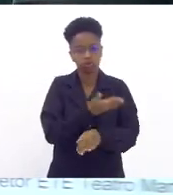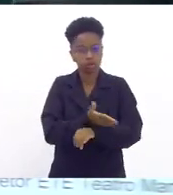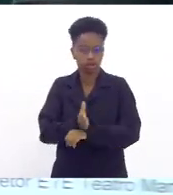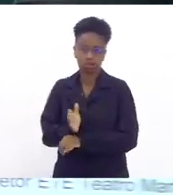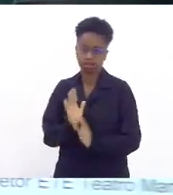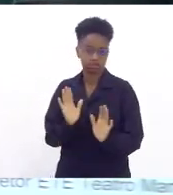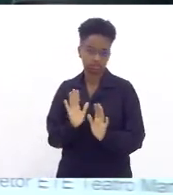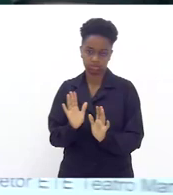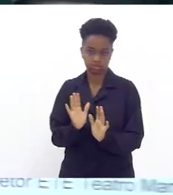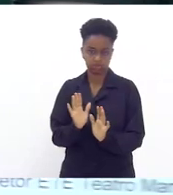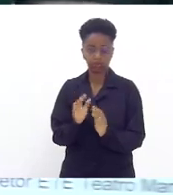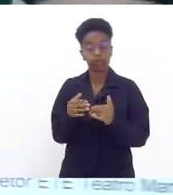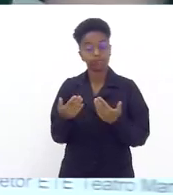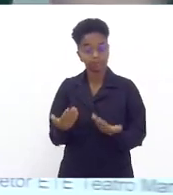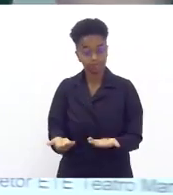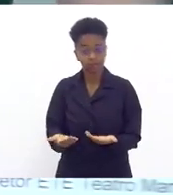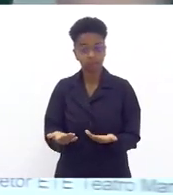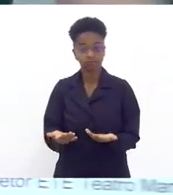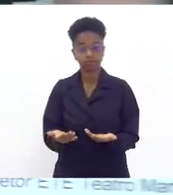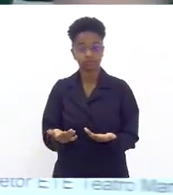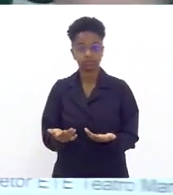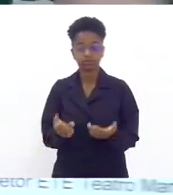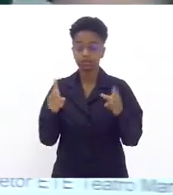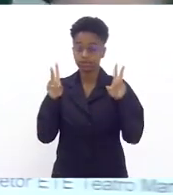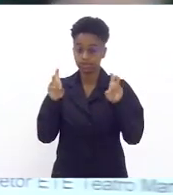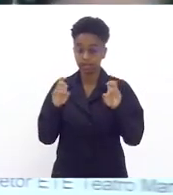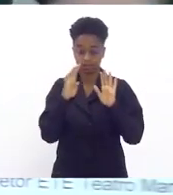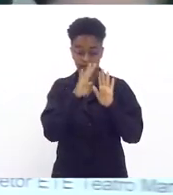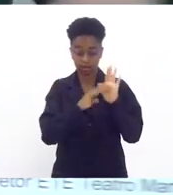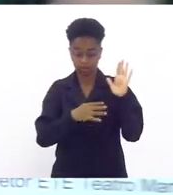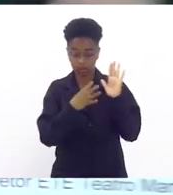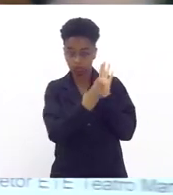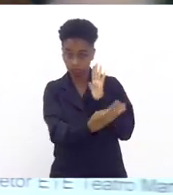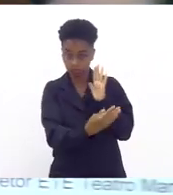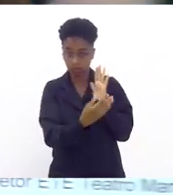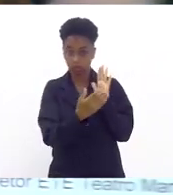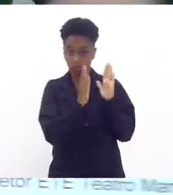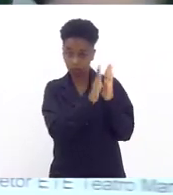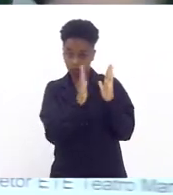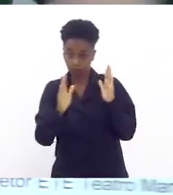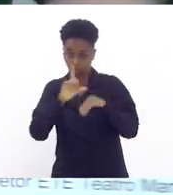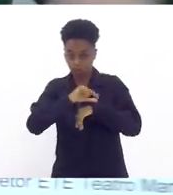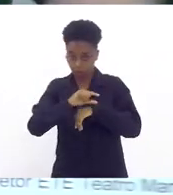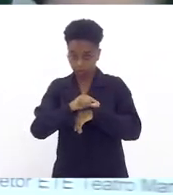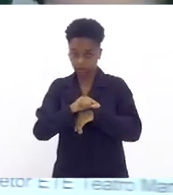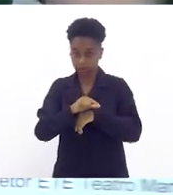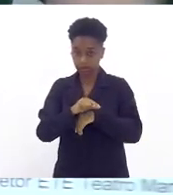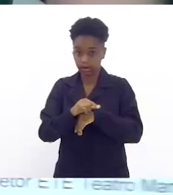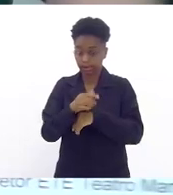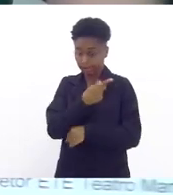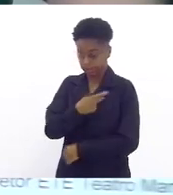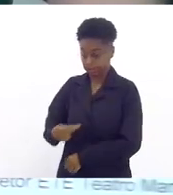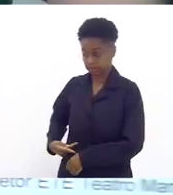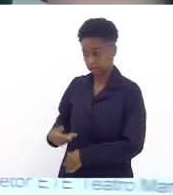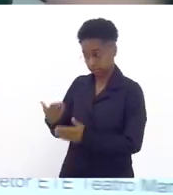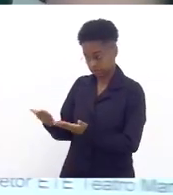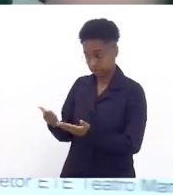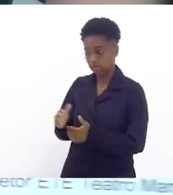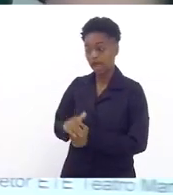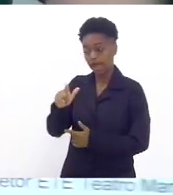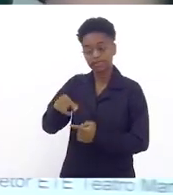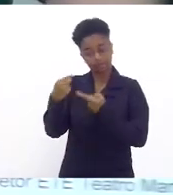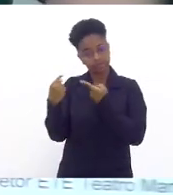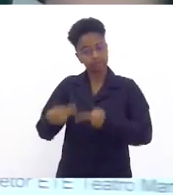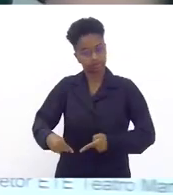Escolar Então essa questão do cronograma Presidenta da Faetec Caroline é um desafio para nós